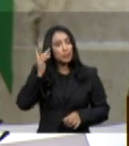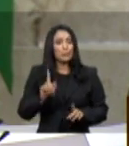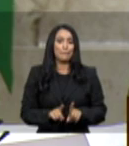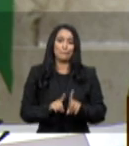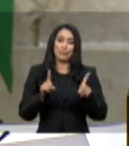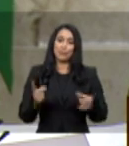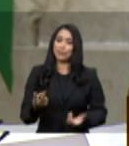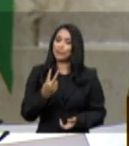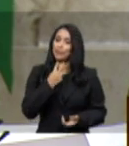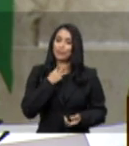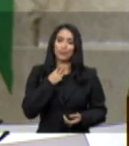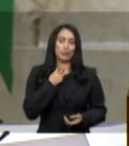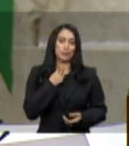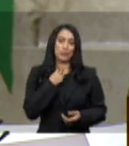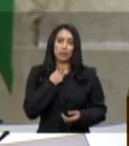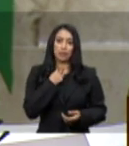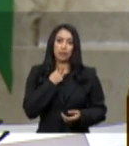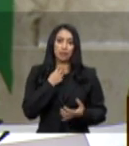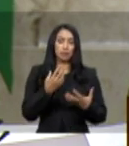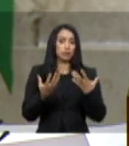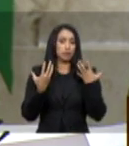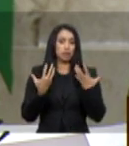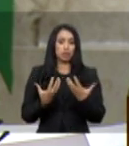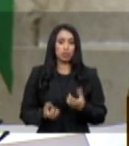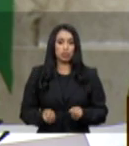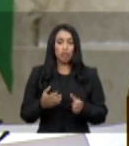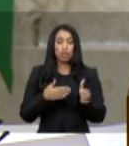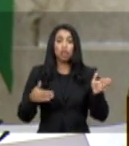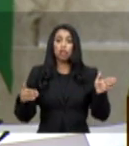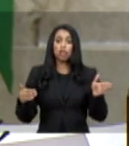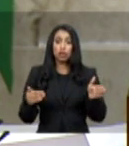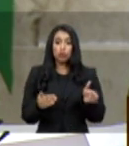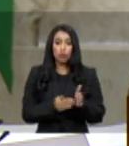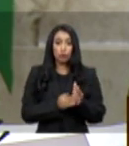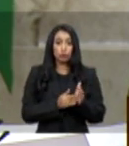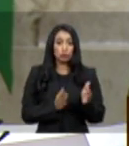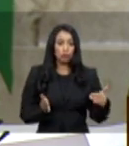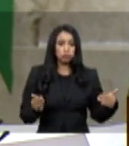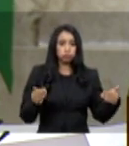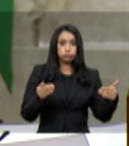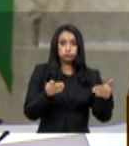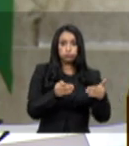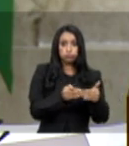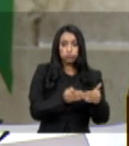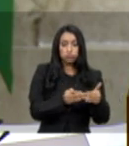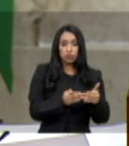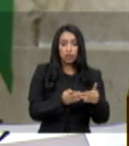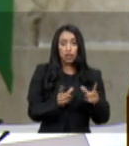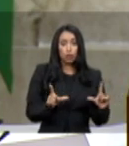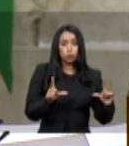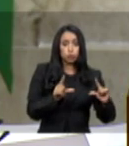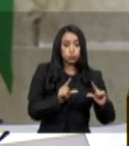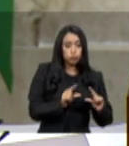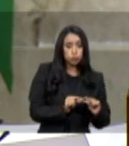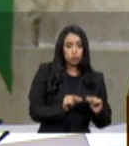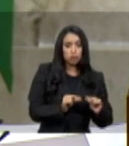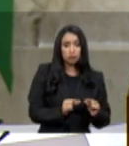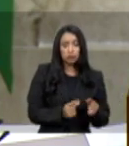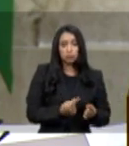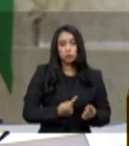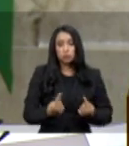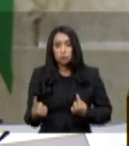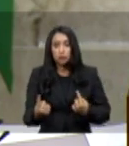razoável não é razoável quando todos estão sendo instados a reduzirem a sua